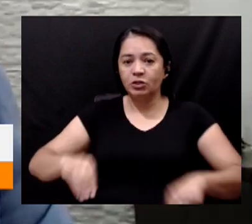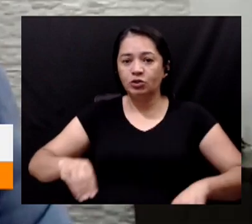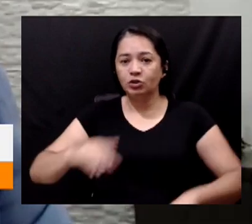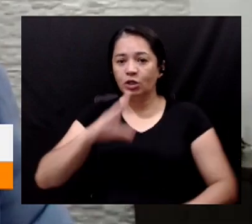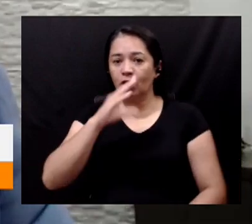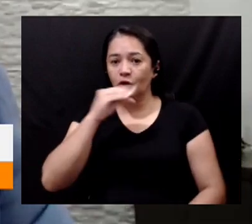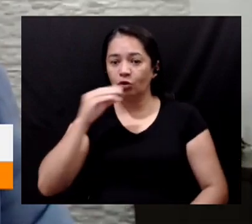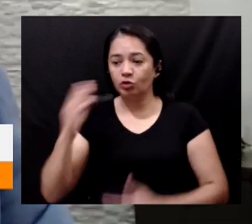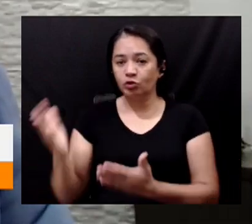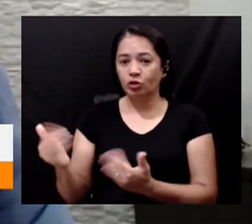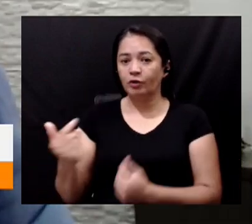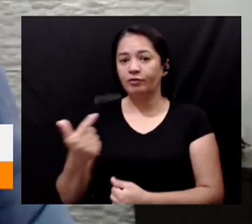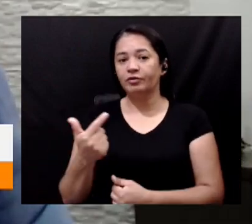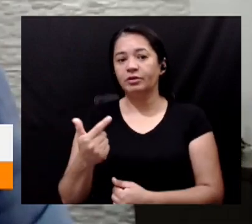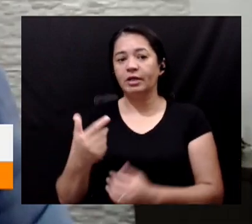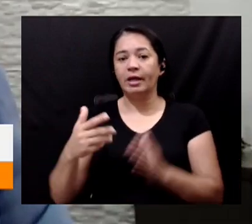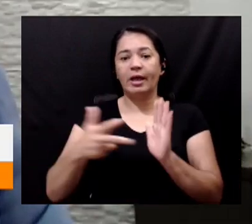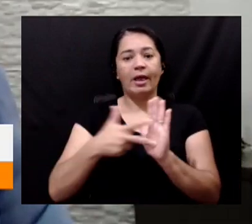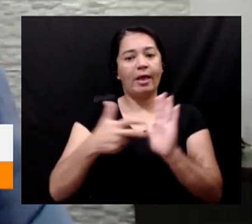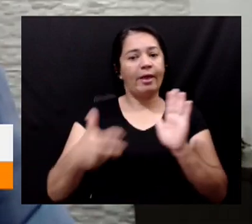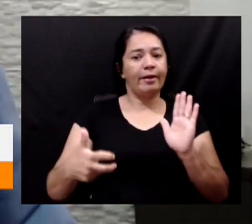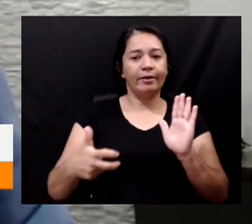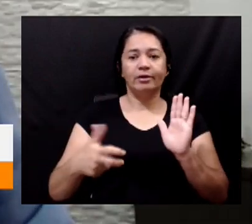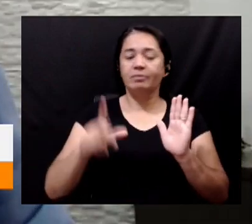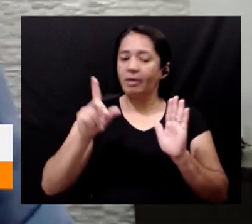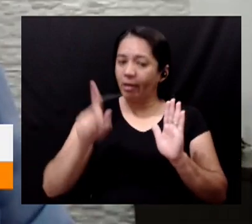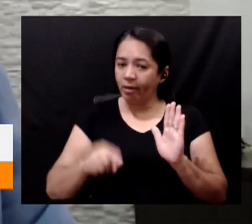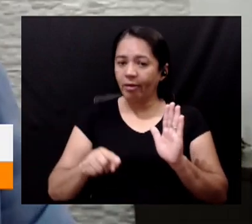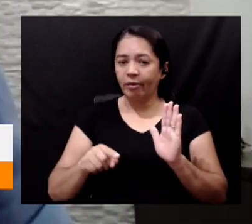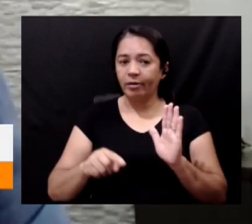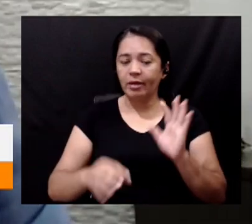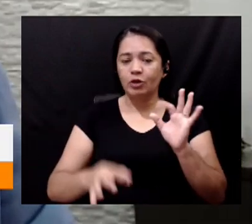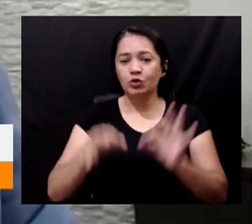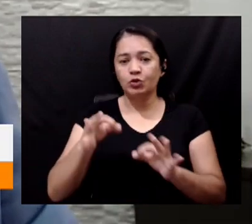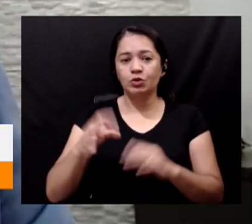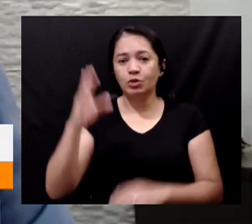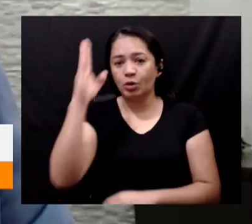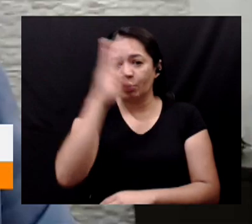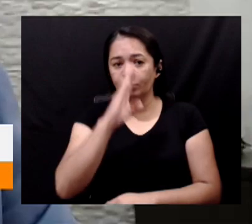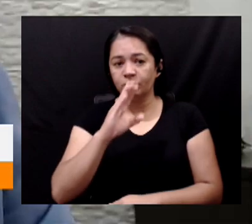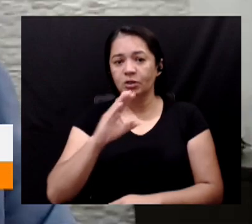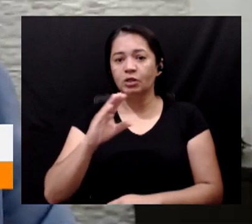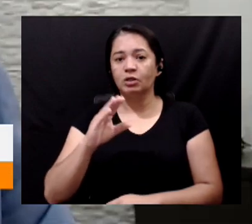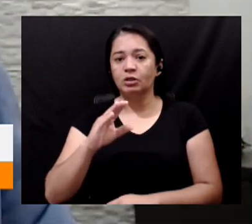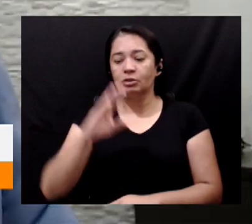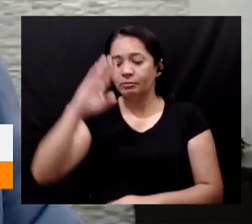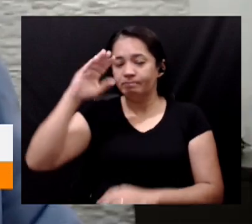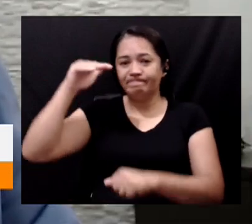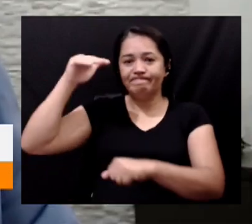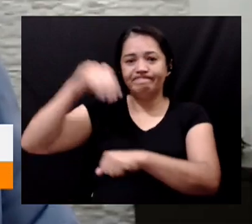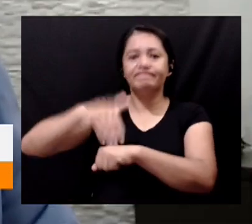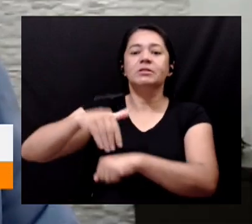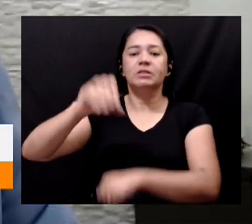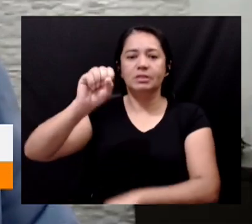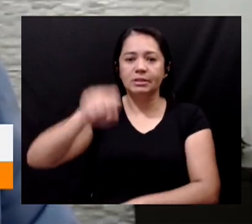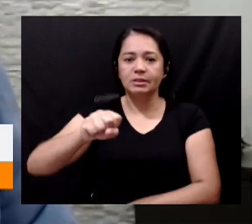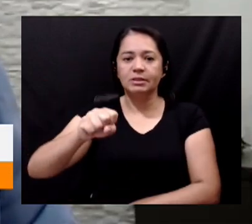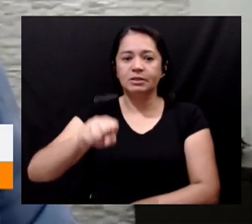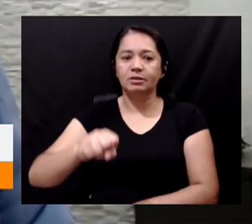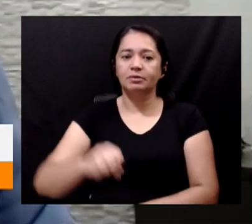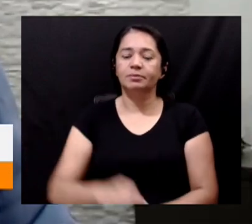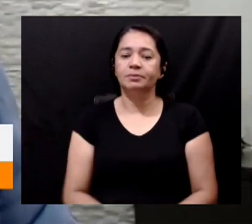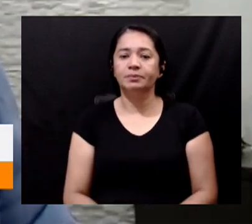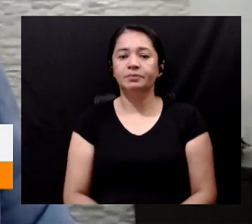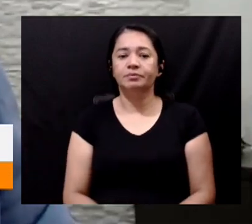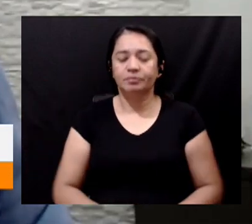isso está previsto no Código Penal e a Justiça Brasileira condena, sim, esse tipo de situação. Então,